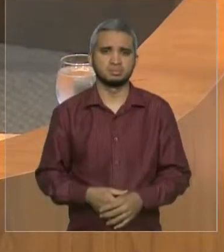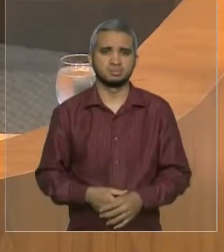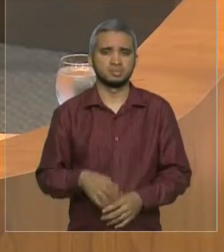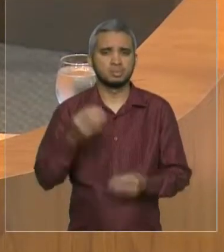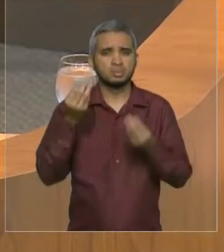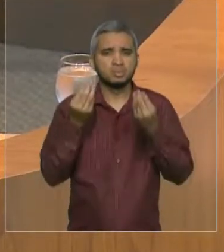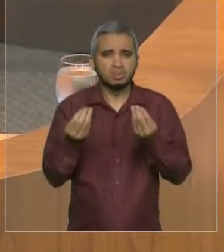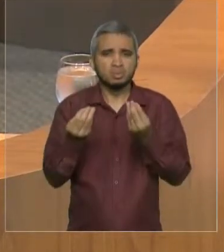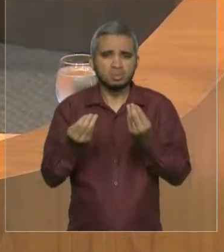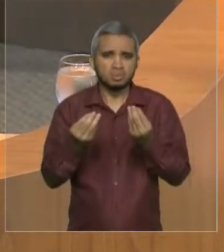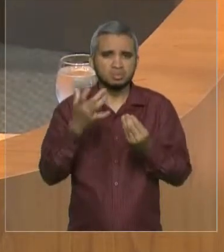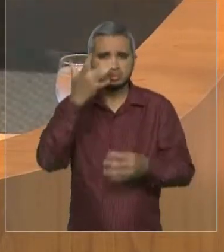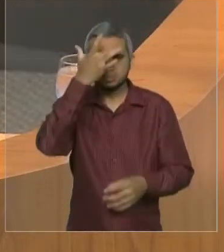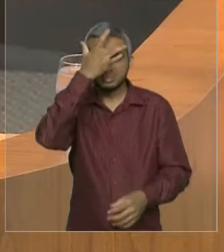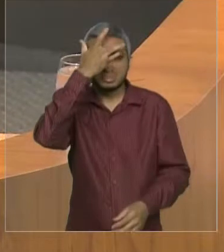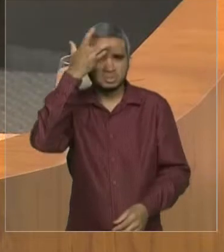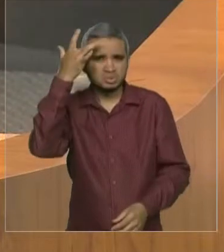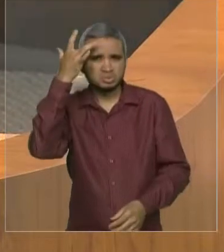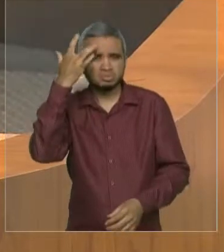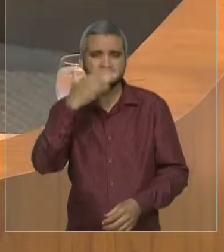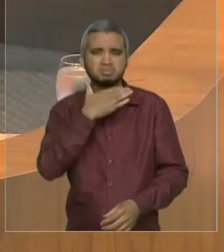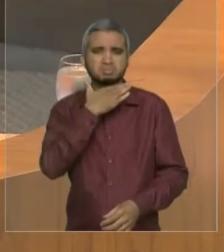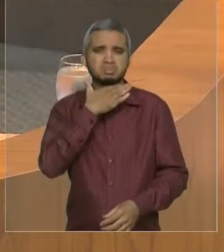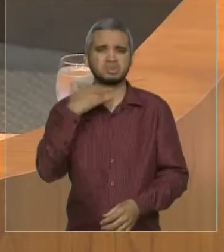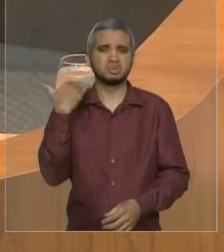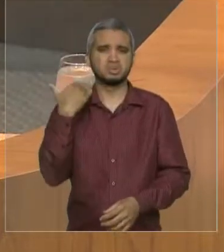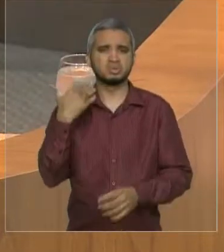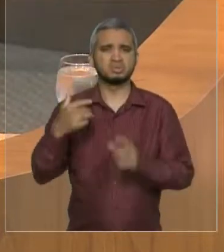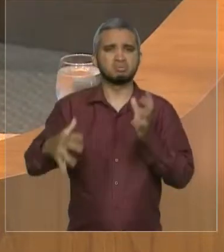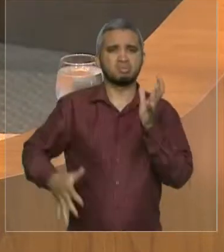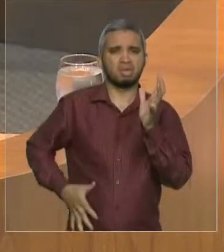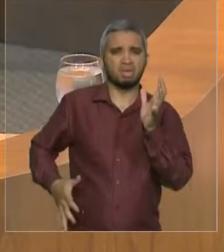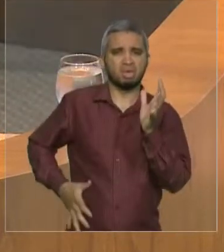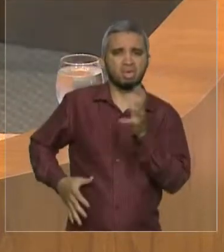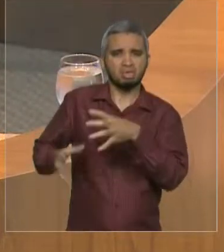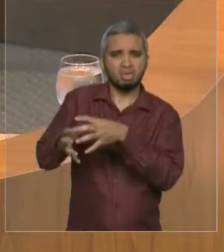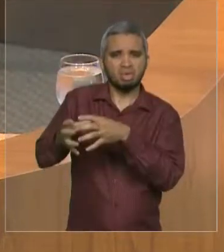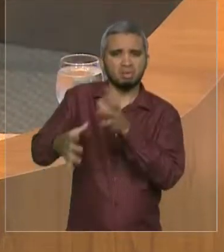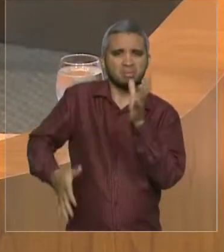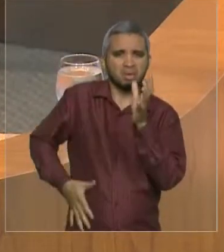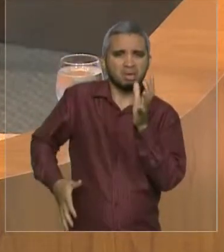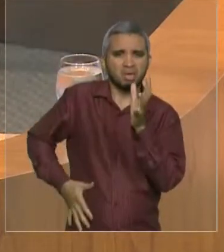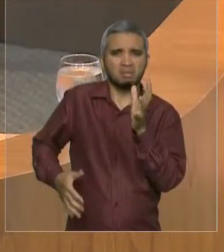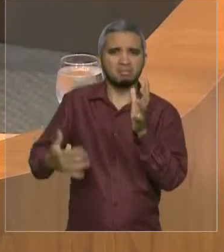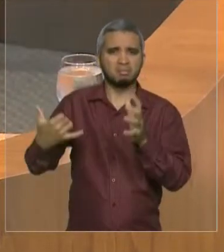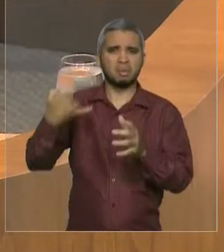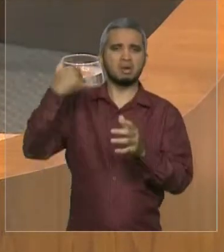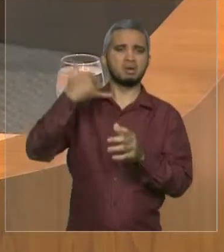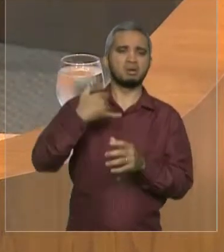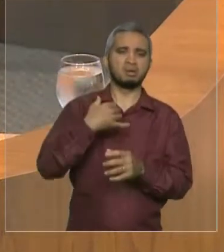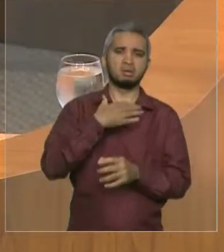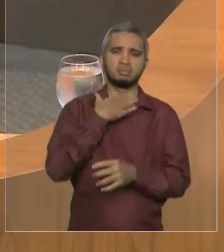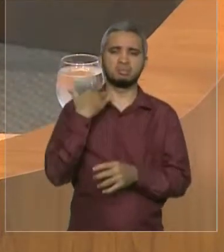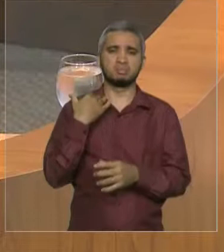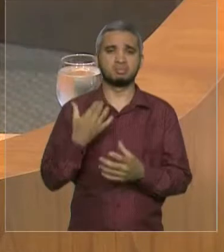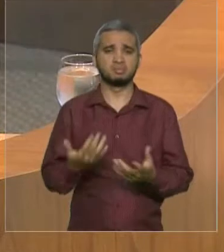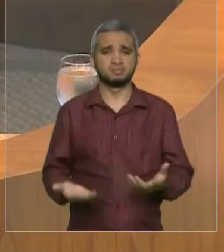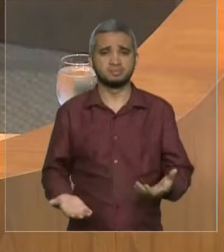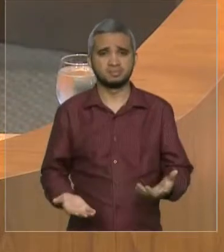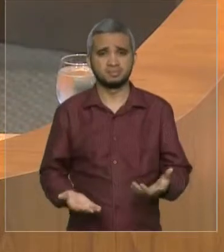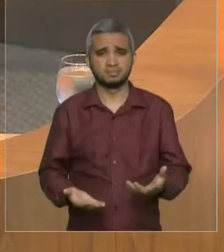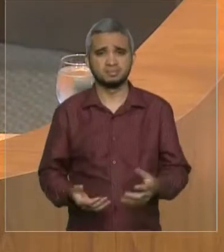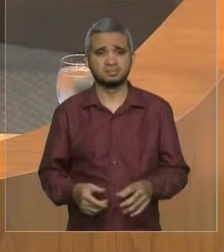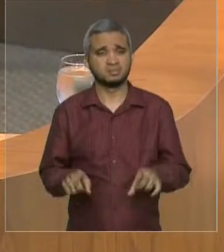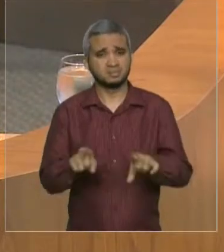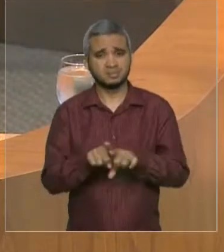bem perde a sua vida para o crime organizado, para a criminalidade. Mas é muito mais grave, deputado Edvaldo